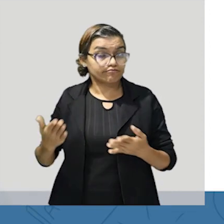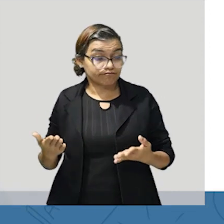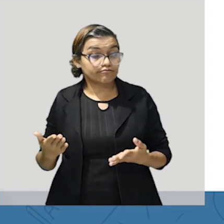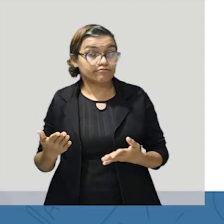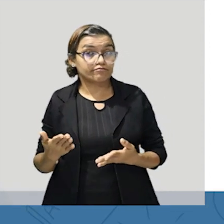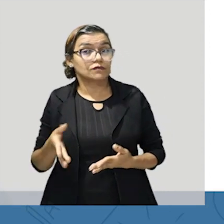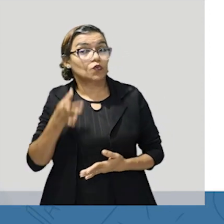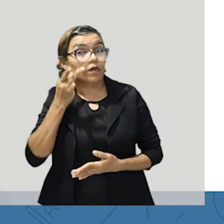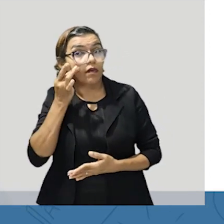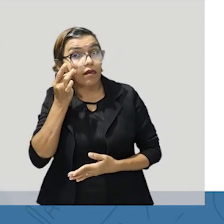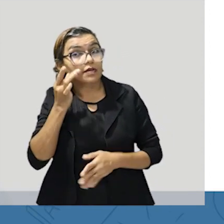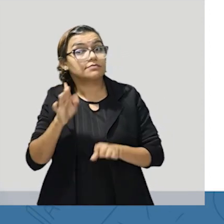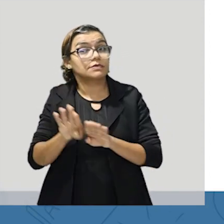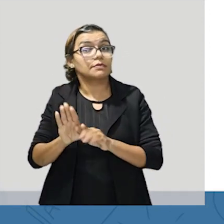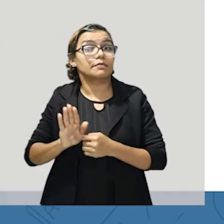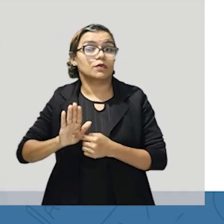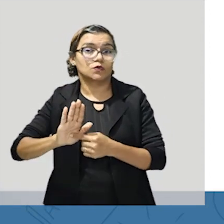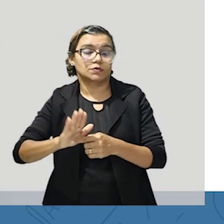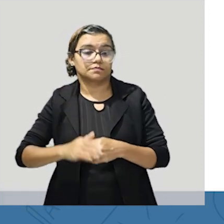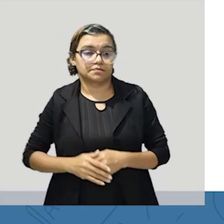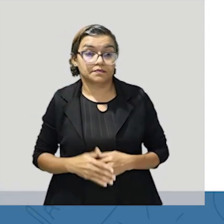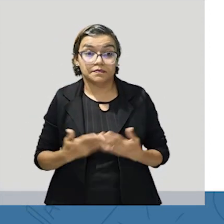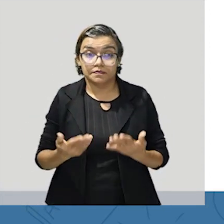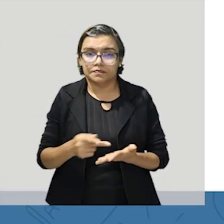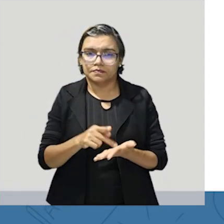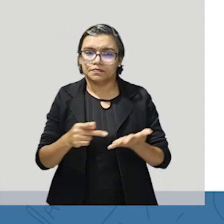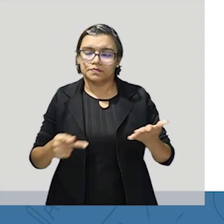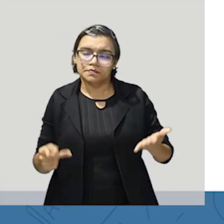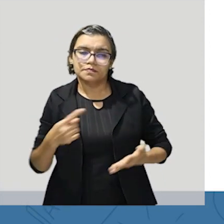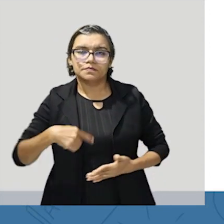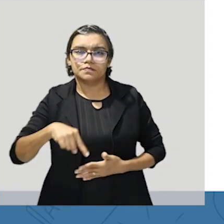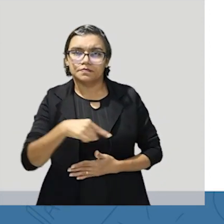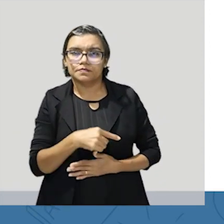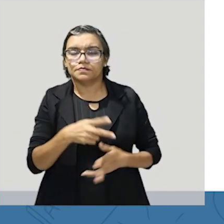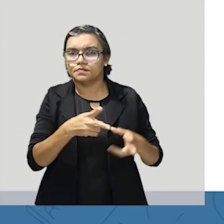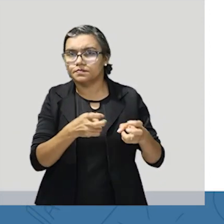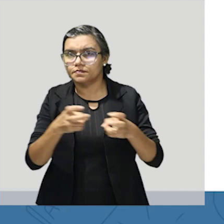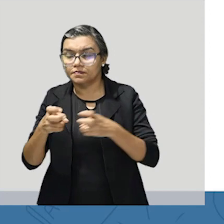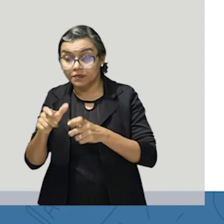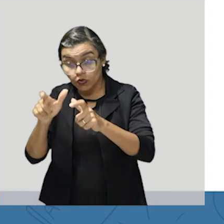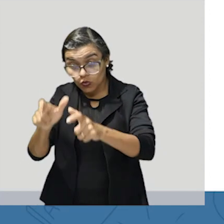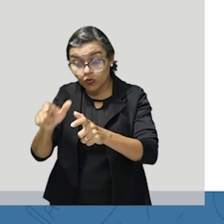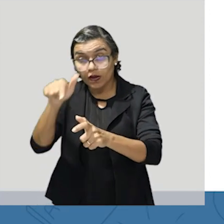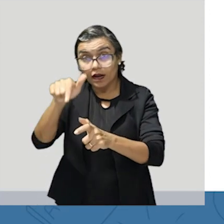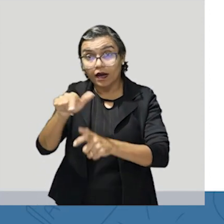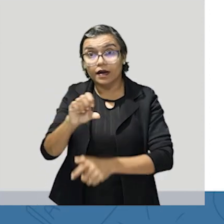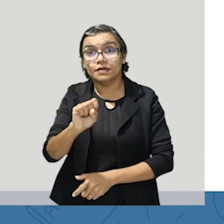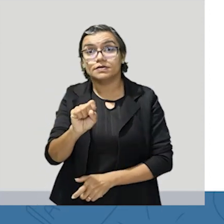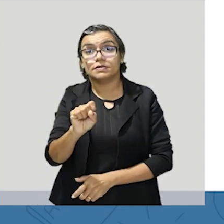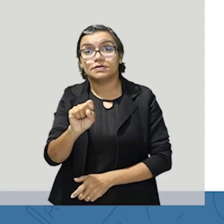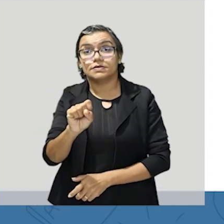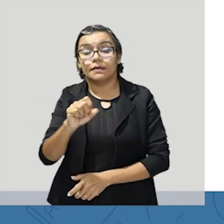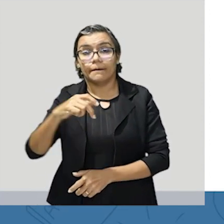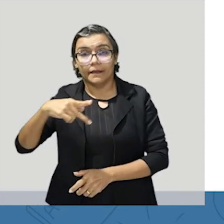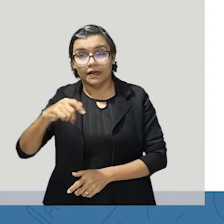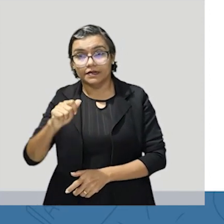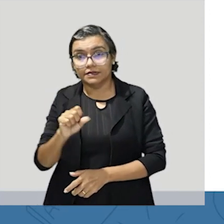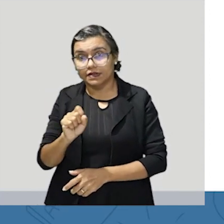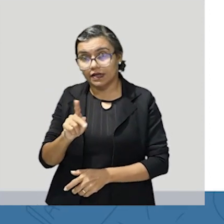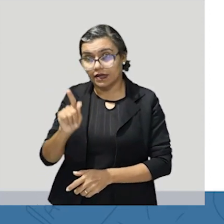enfim essas coisas eu preciso lembrar Então nesse poema nós vemos que passar opõe-se ao mundo real